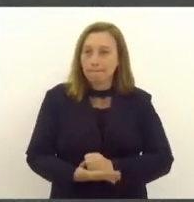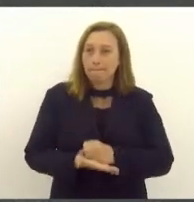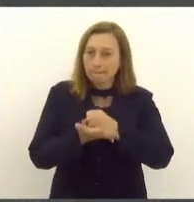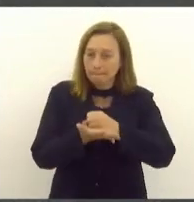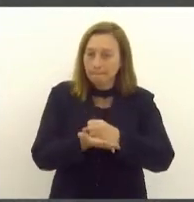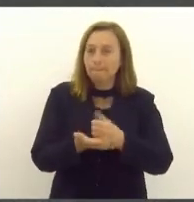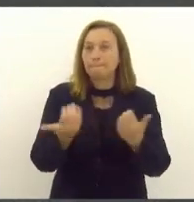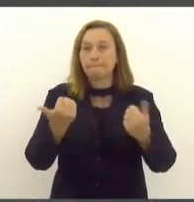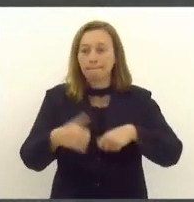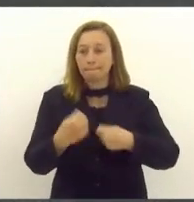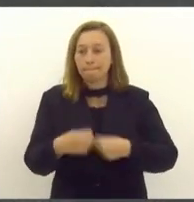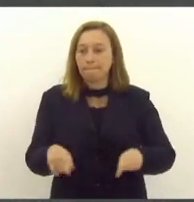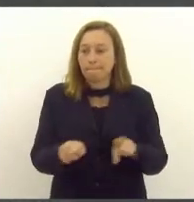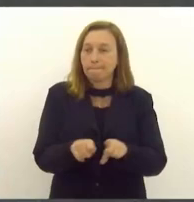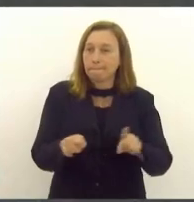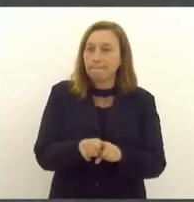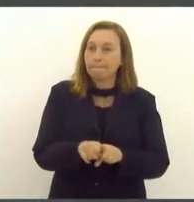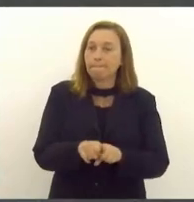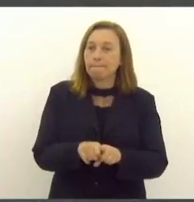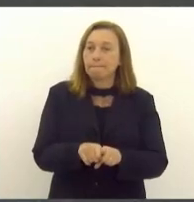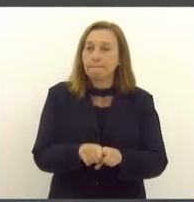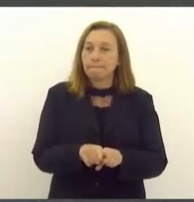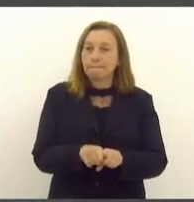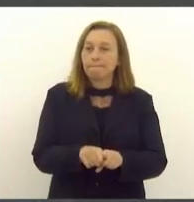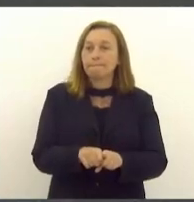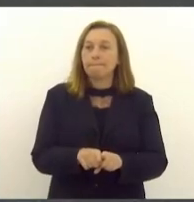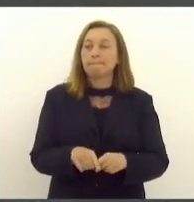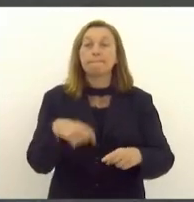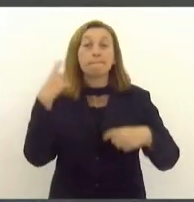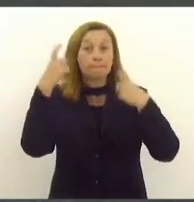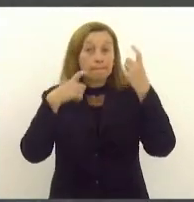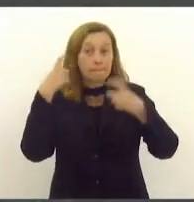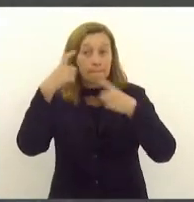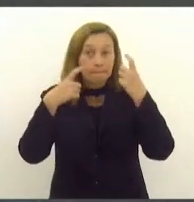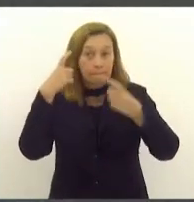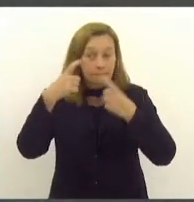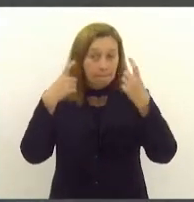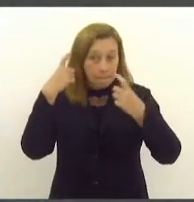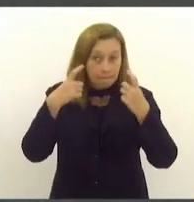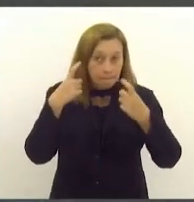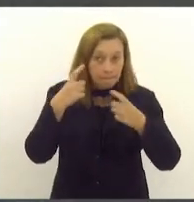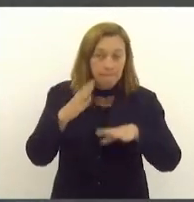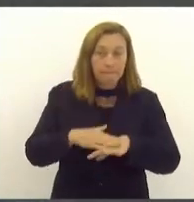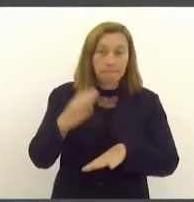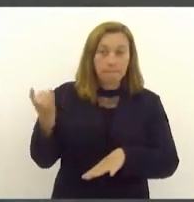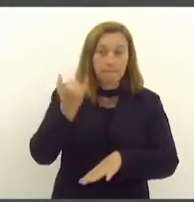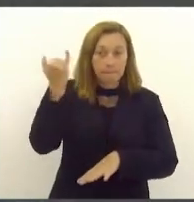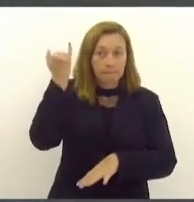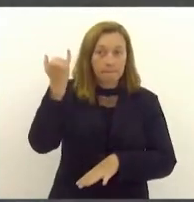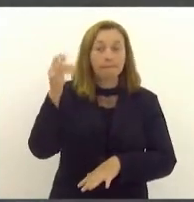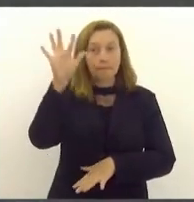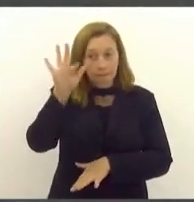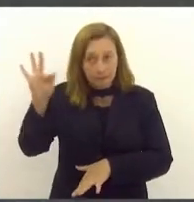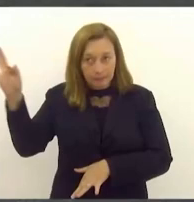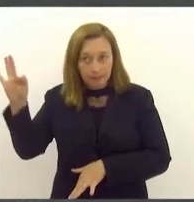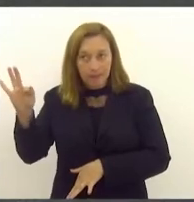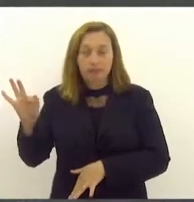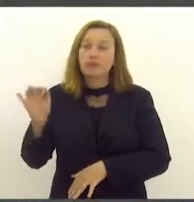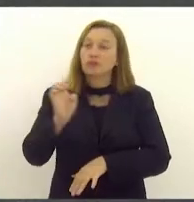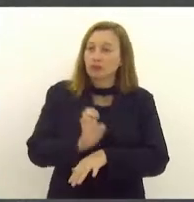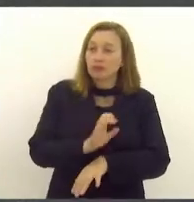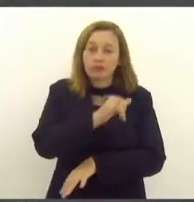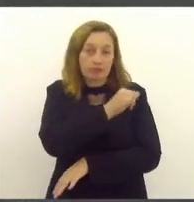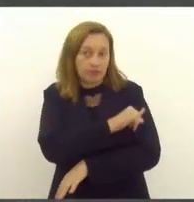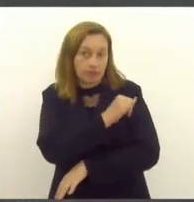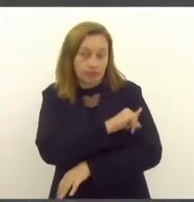precisa ser também objeto de preocupação dois legisladores de um dos mais importantes antes da Federação que é que o